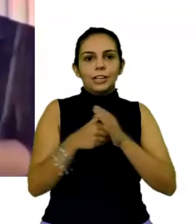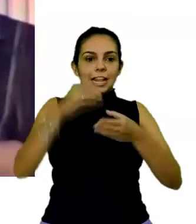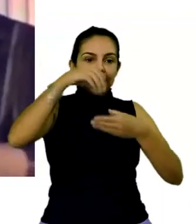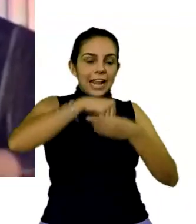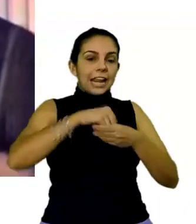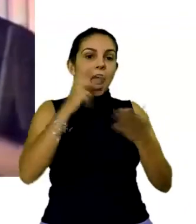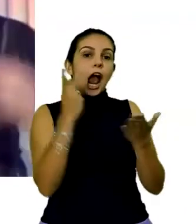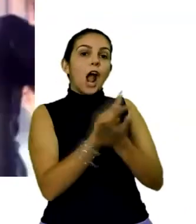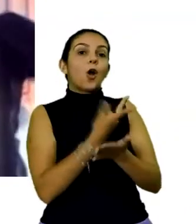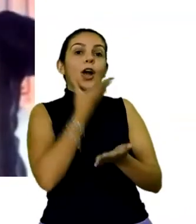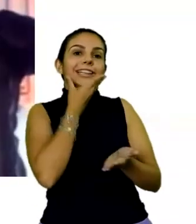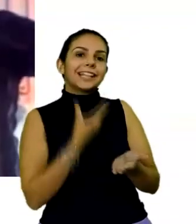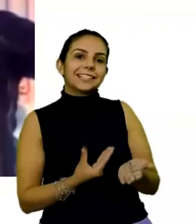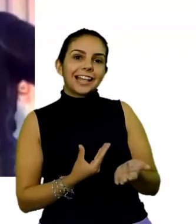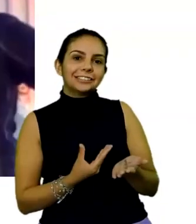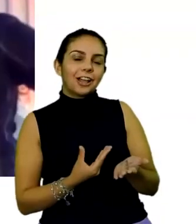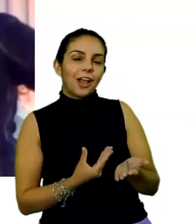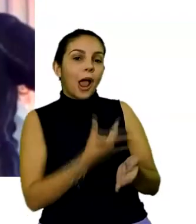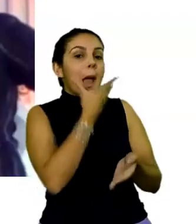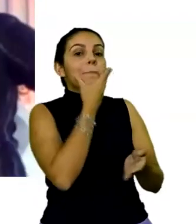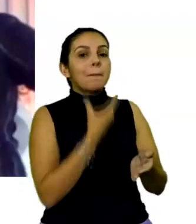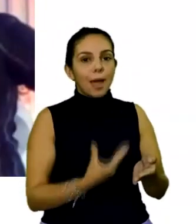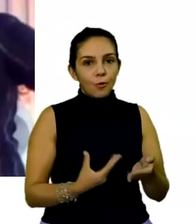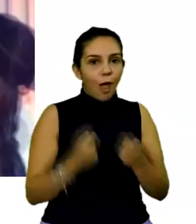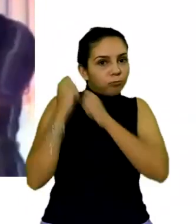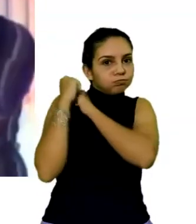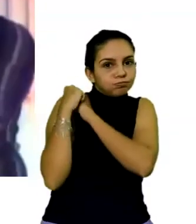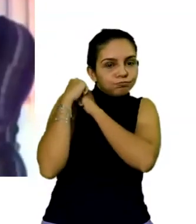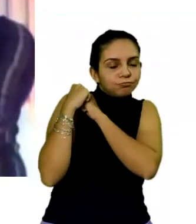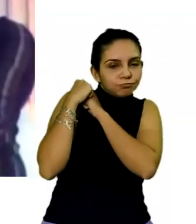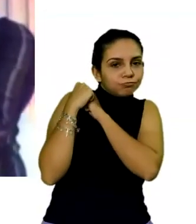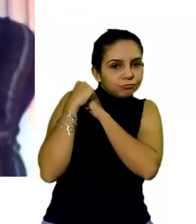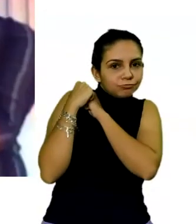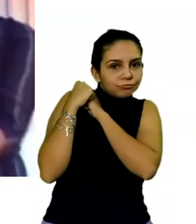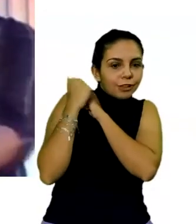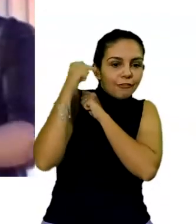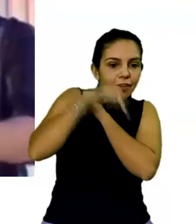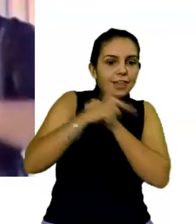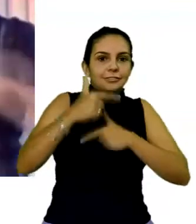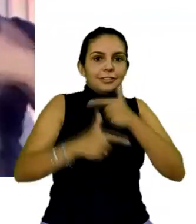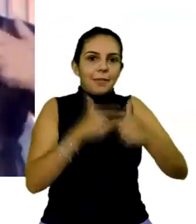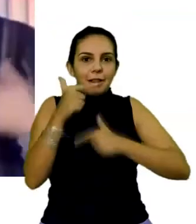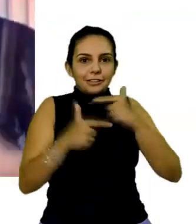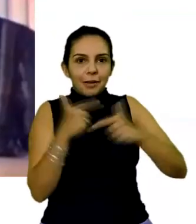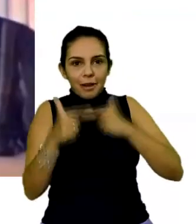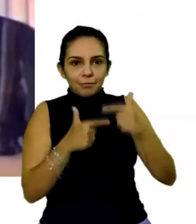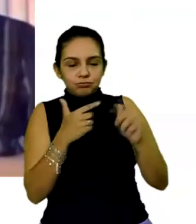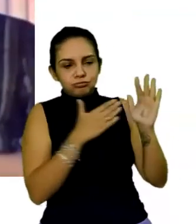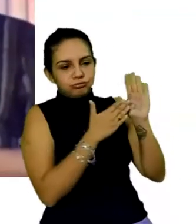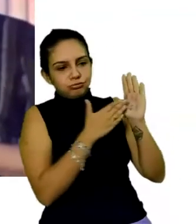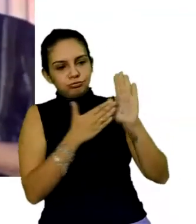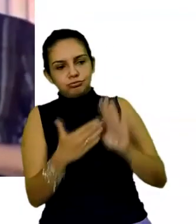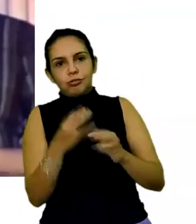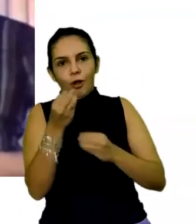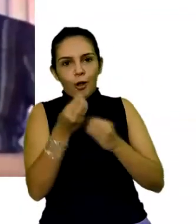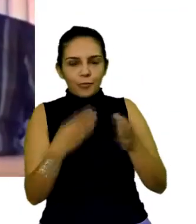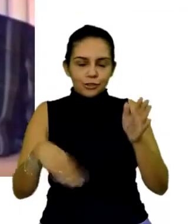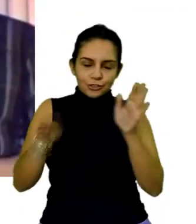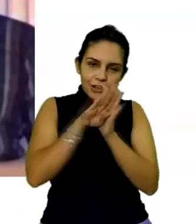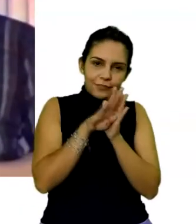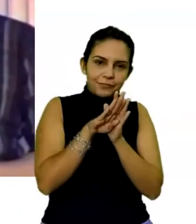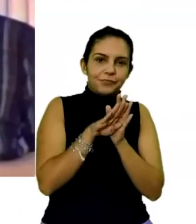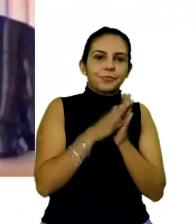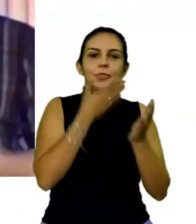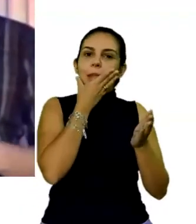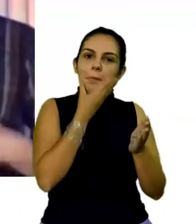para que no dia 25 de dezembro o Papai Noel chegue lá na casa da criança e entregue o presente. Então nós vamos mostrar toda essa operação, nós vamos tratar